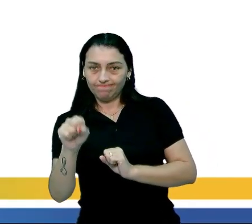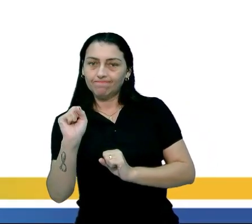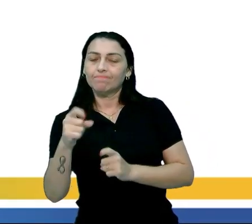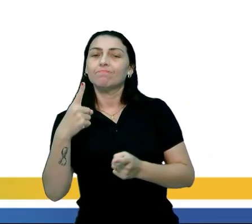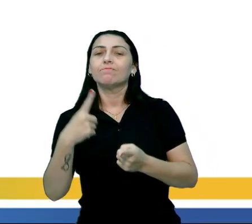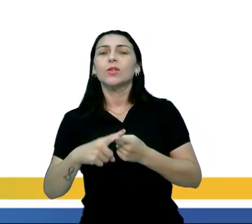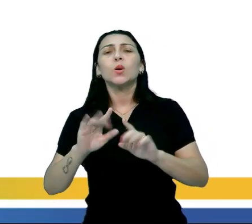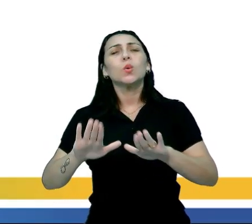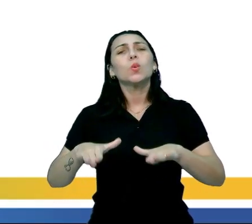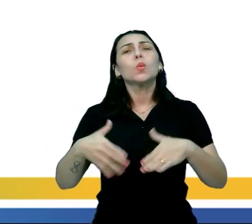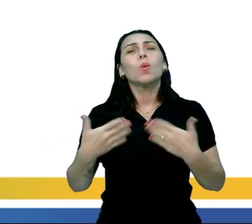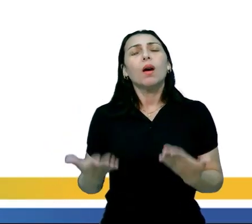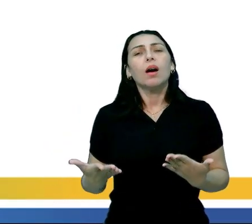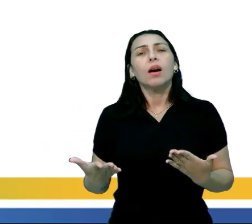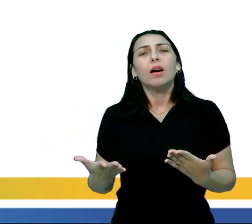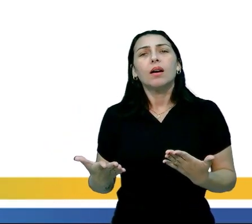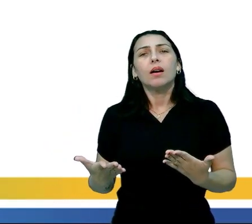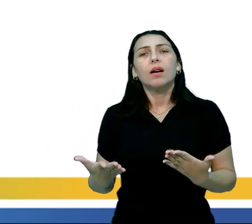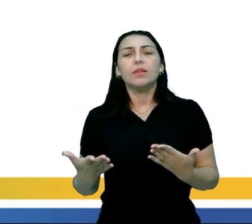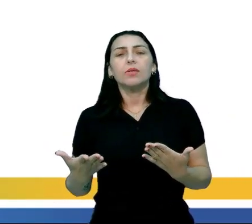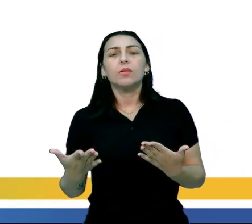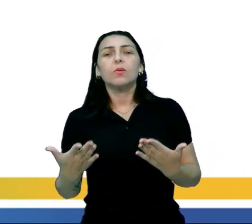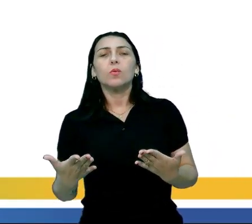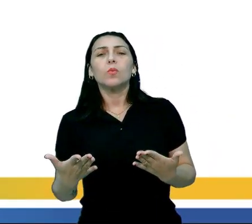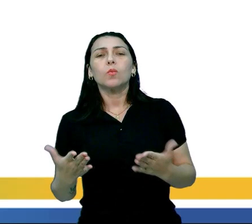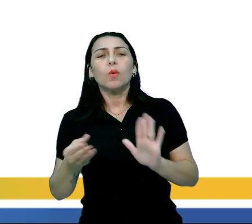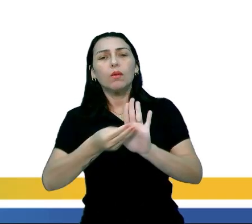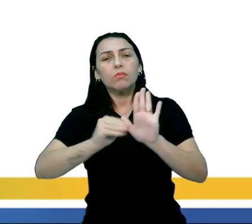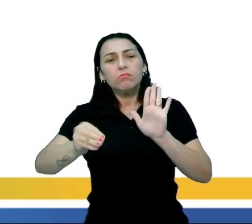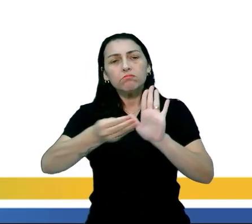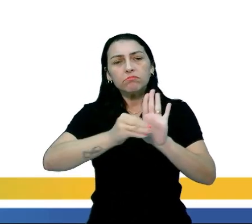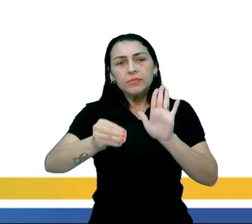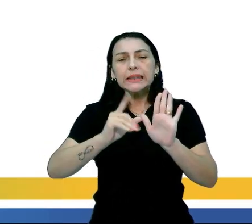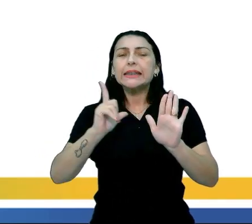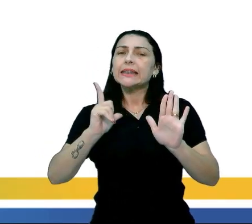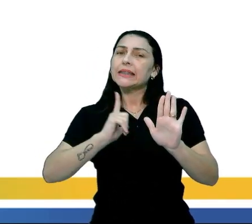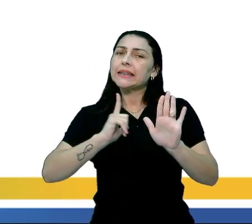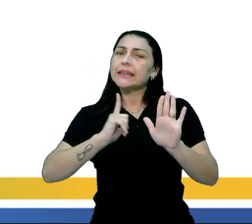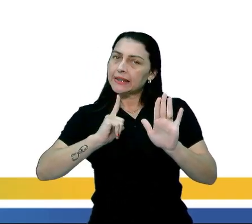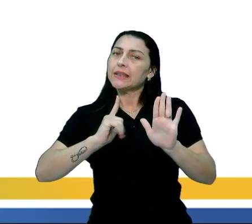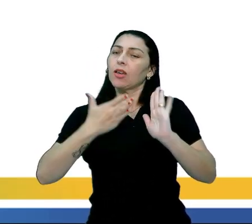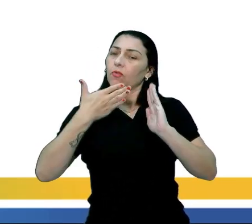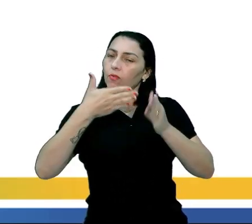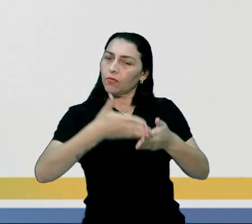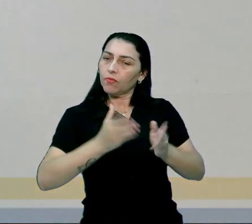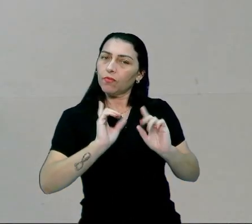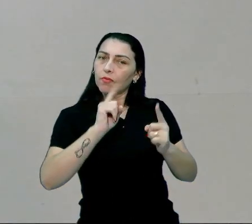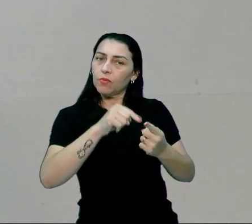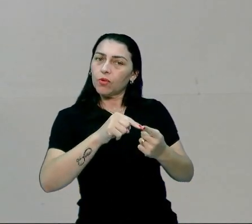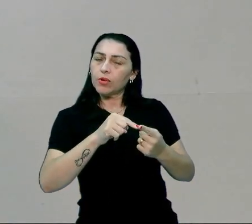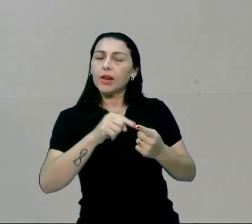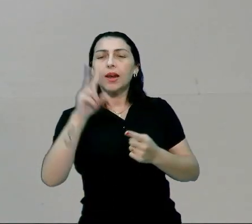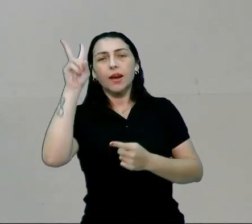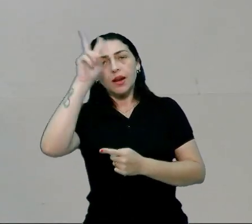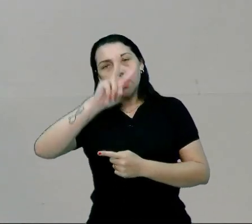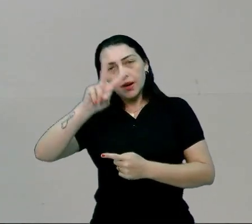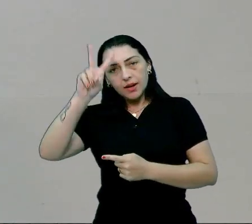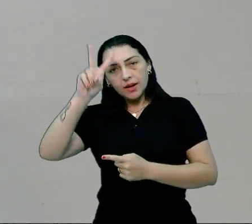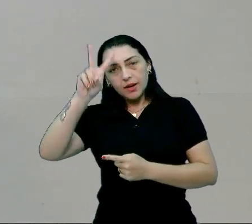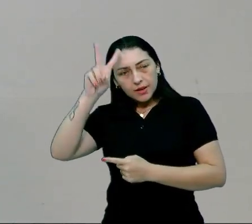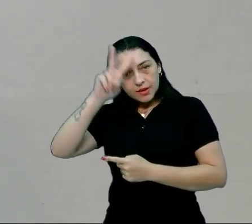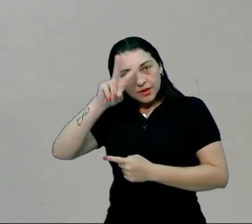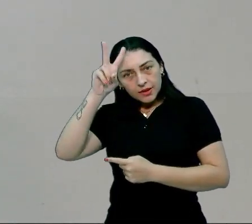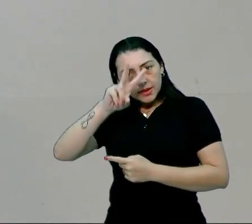porque qual é a informação? No anúncio publicitário tem direcionamentos. Lembrando que,